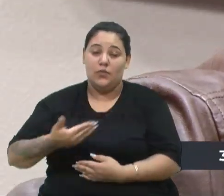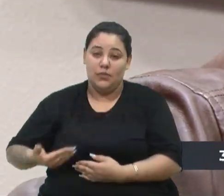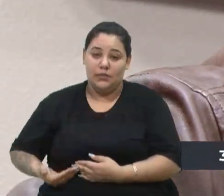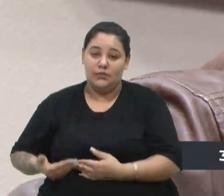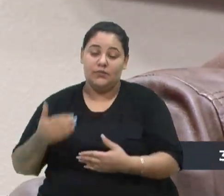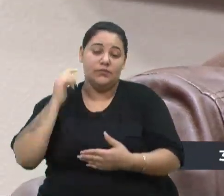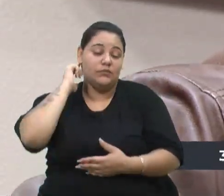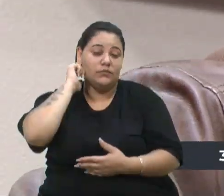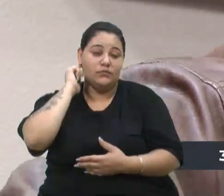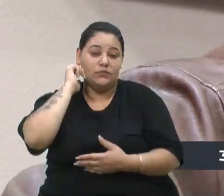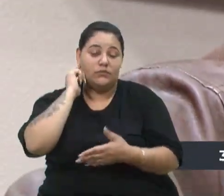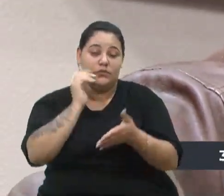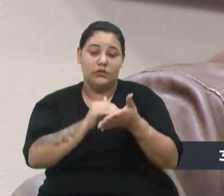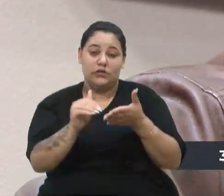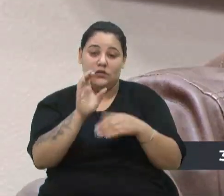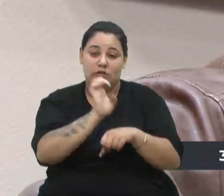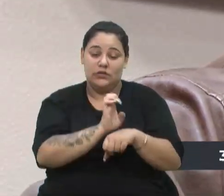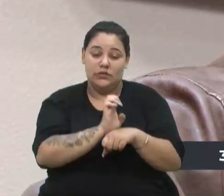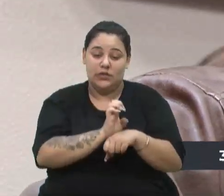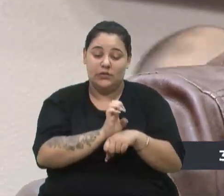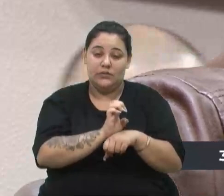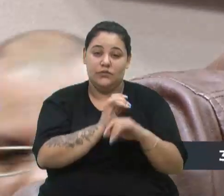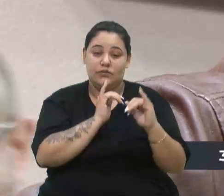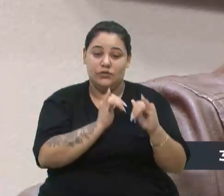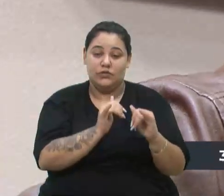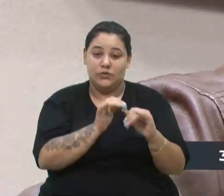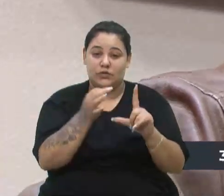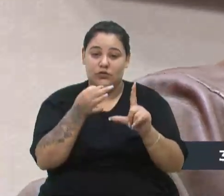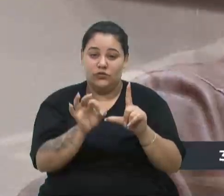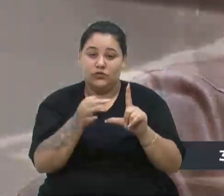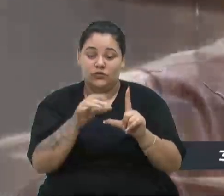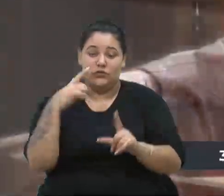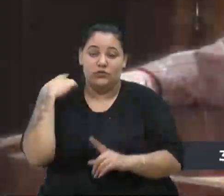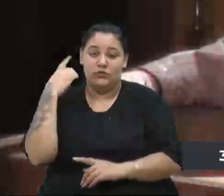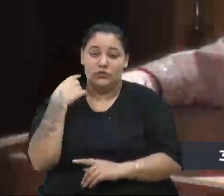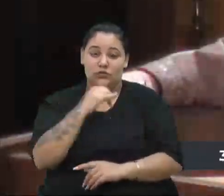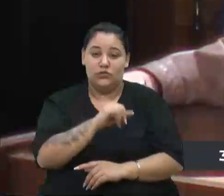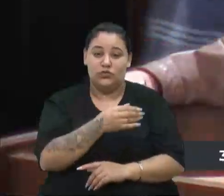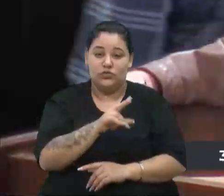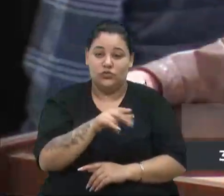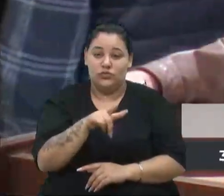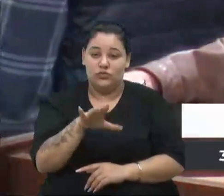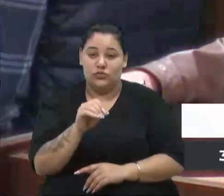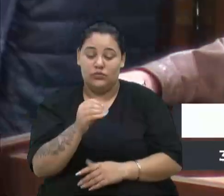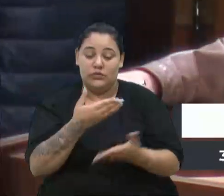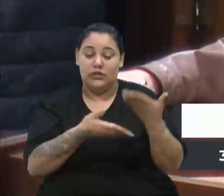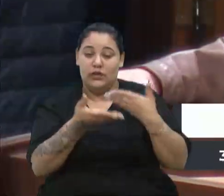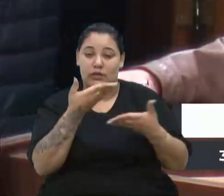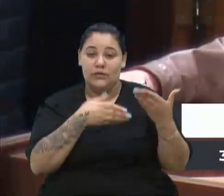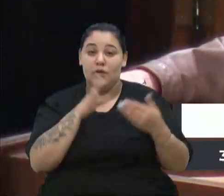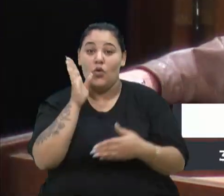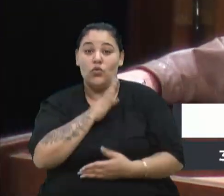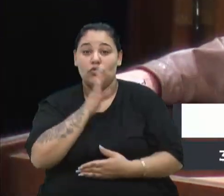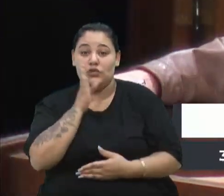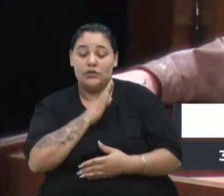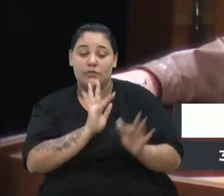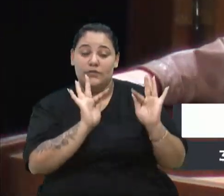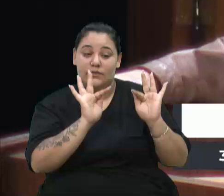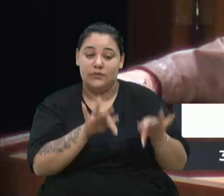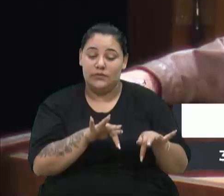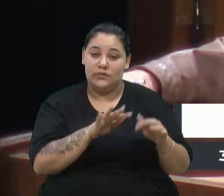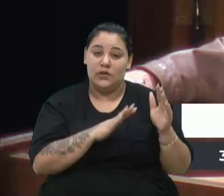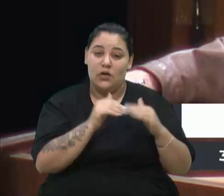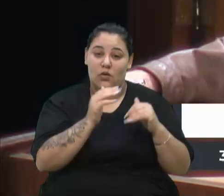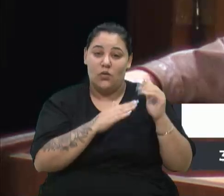de transporte e logística, deputado Jovir Costela, para tratar da urgência na conclusão do trevo